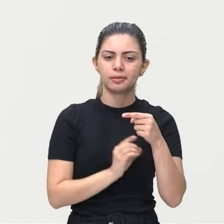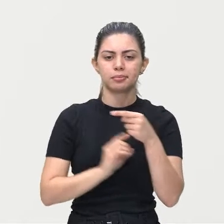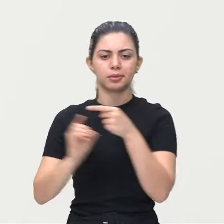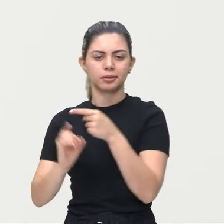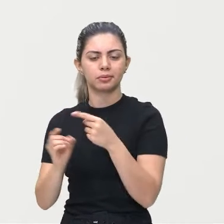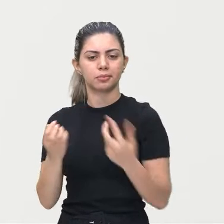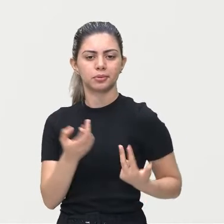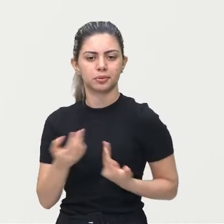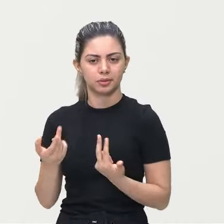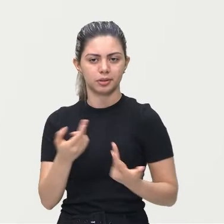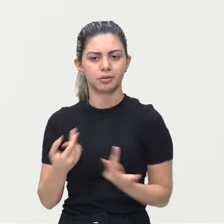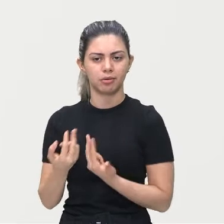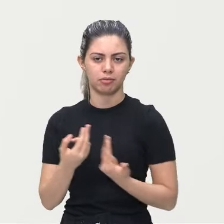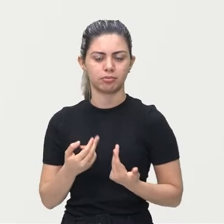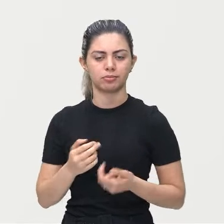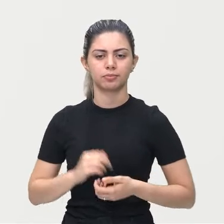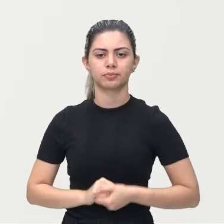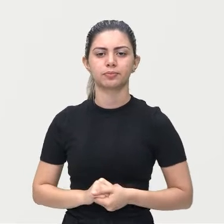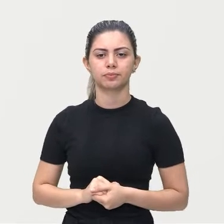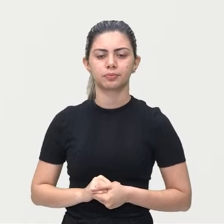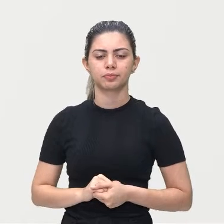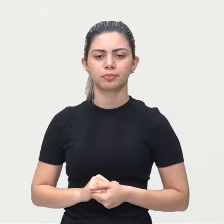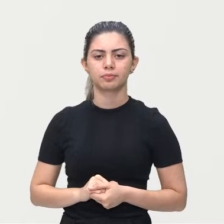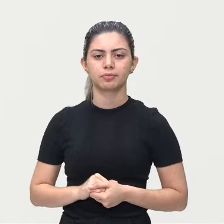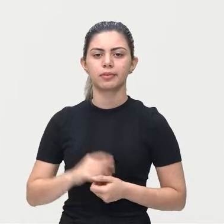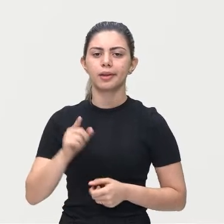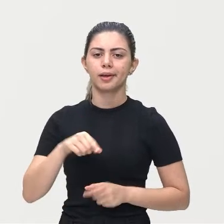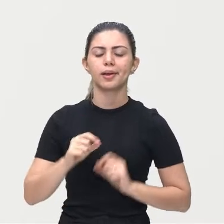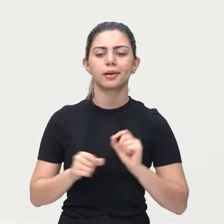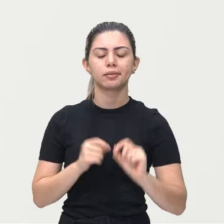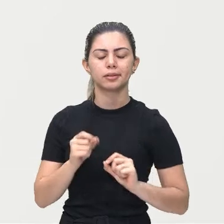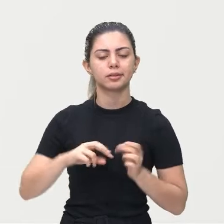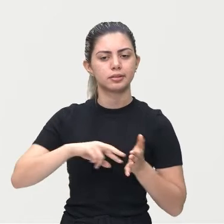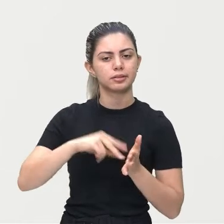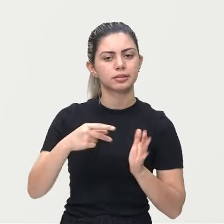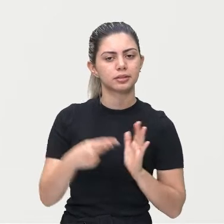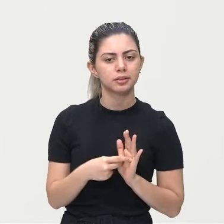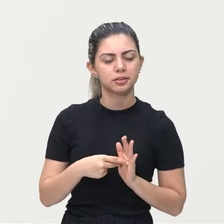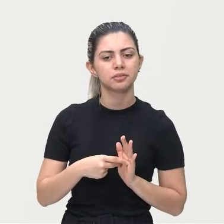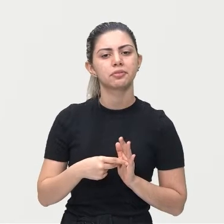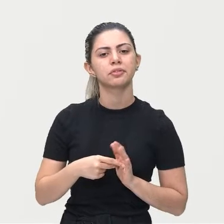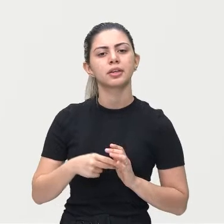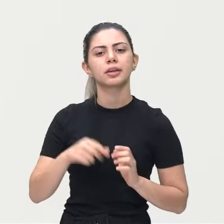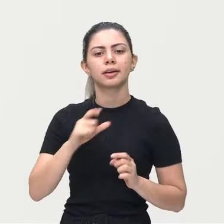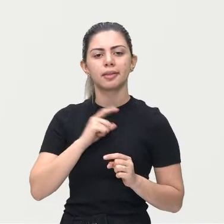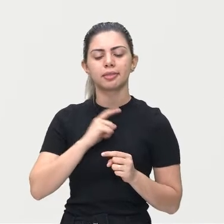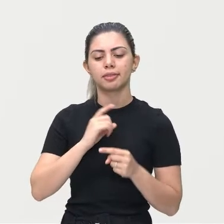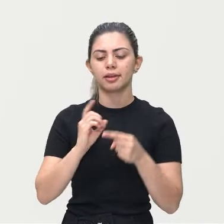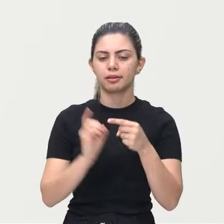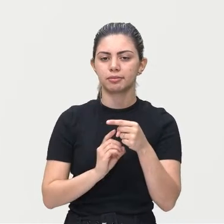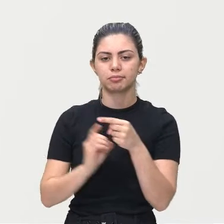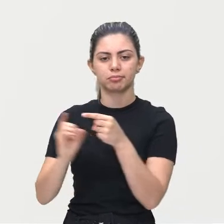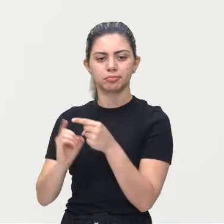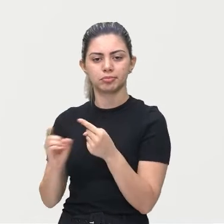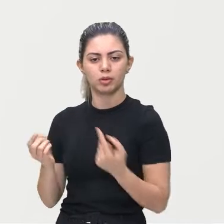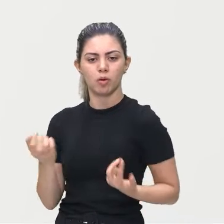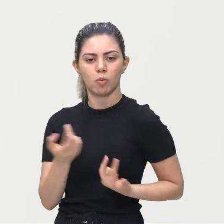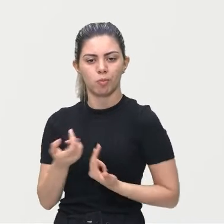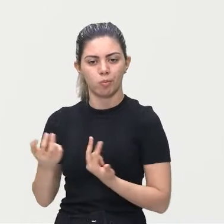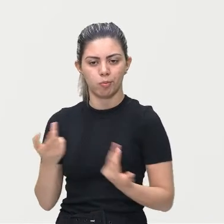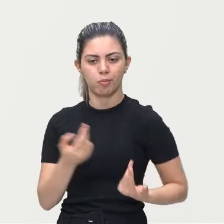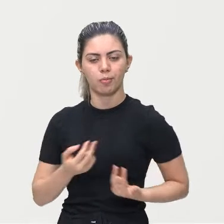equivalentes são frações que representam a mesma medida,